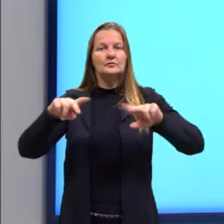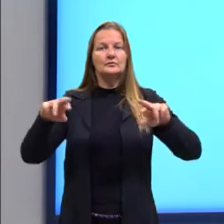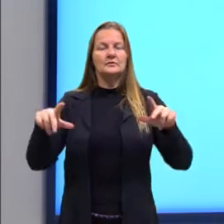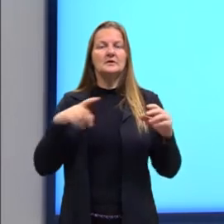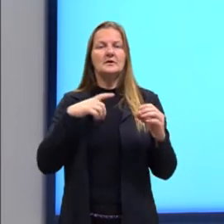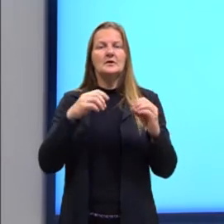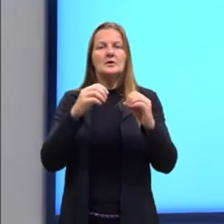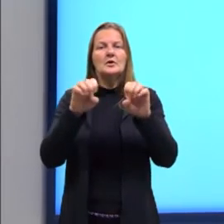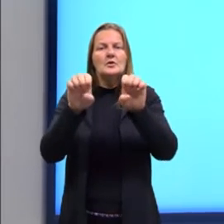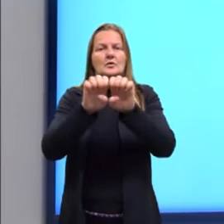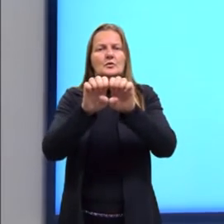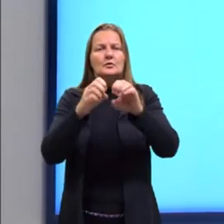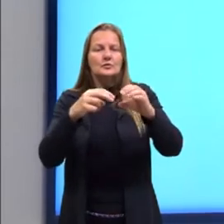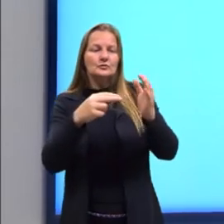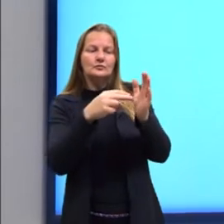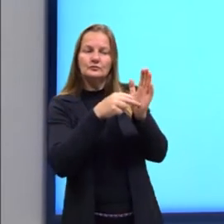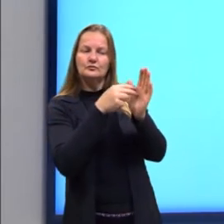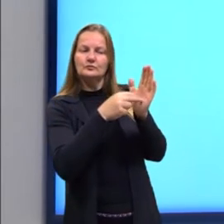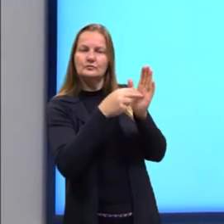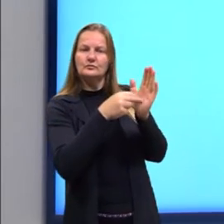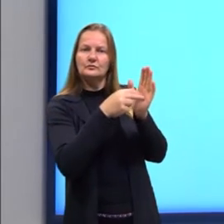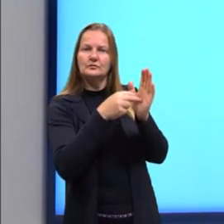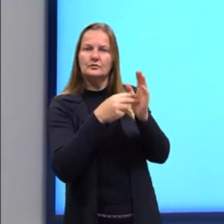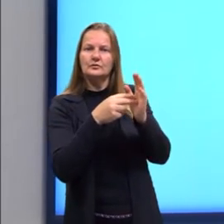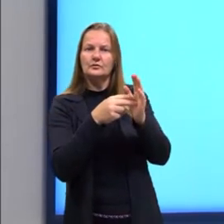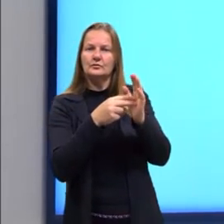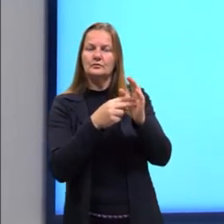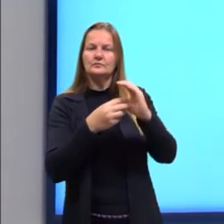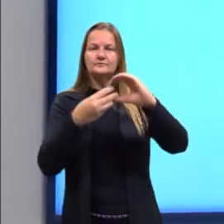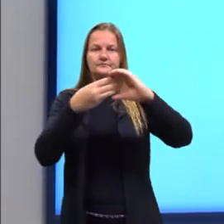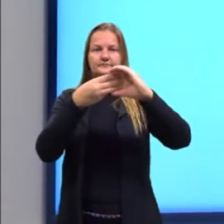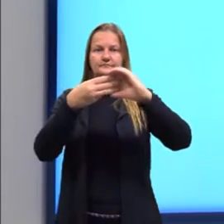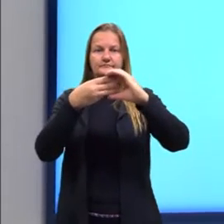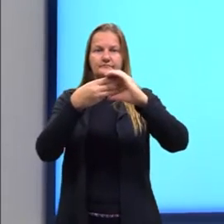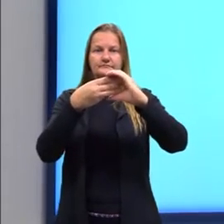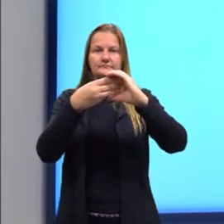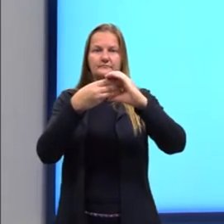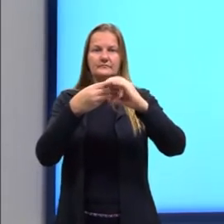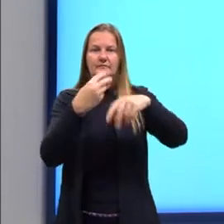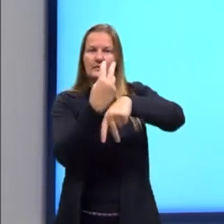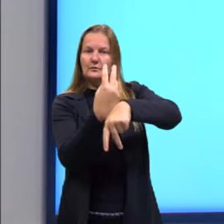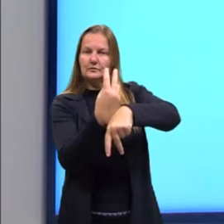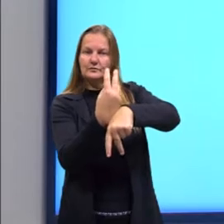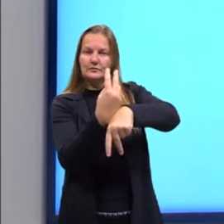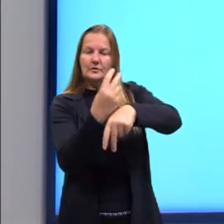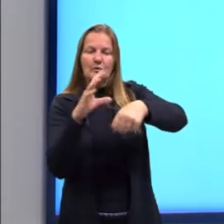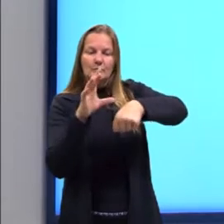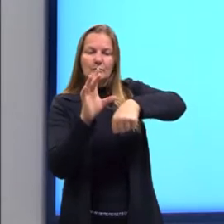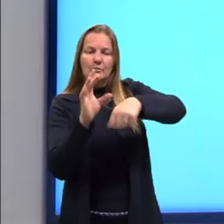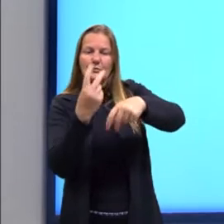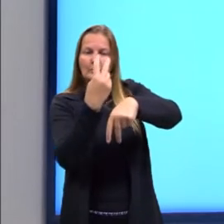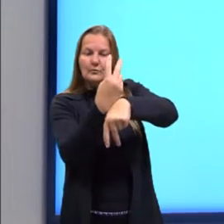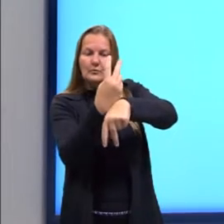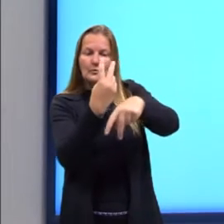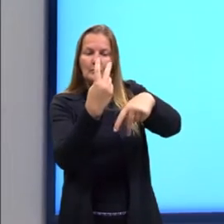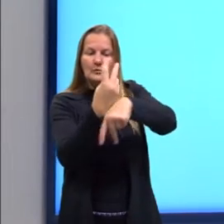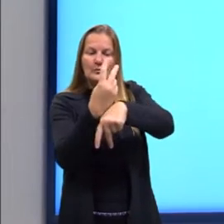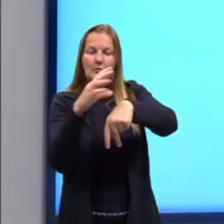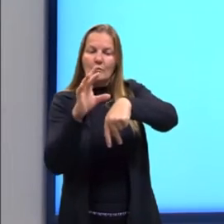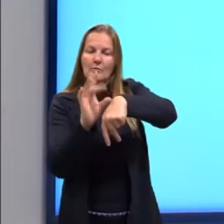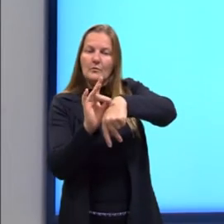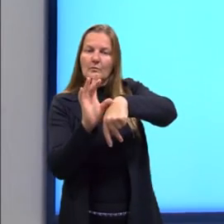ali no centrômero tá do cromossomo que vai auxiliar nessa ligação e